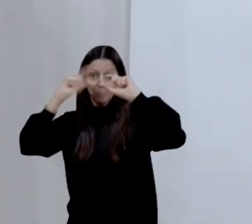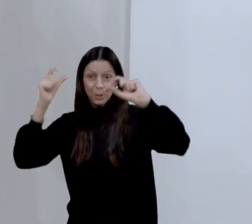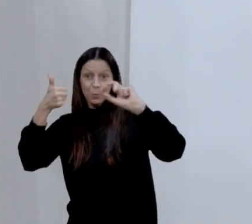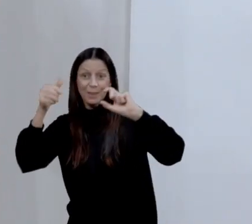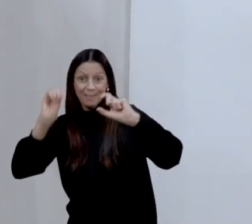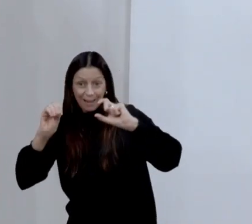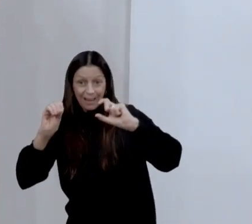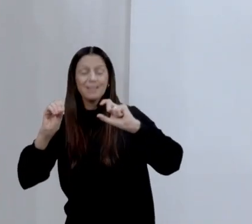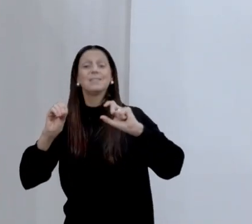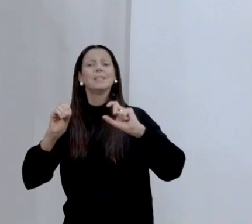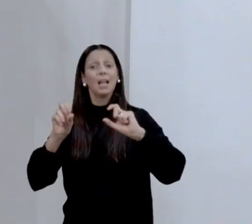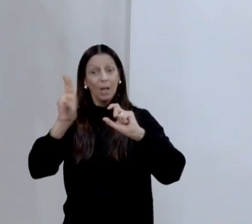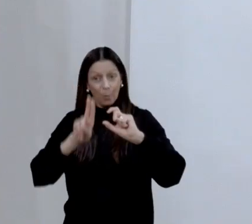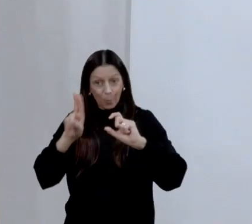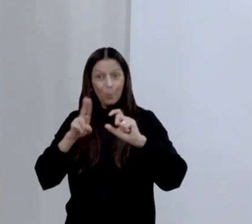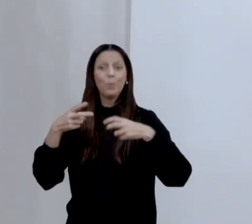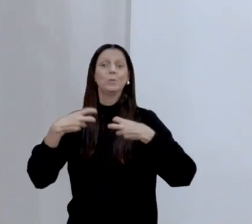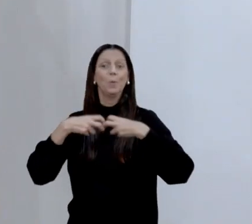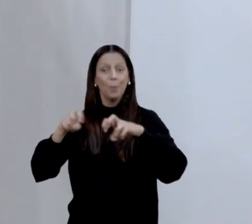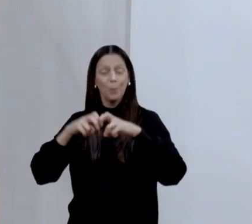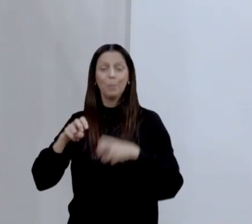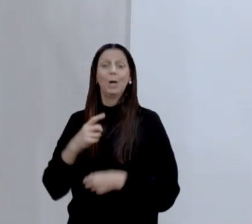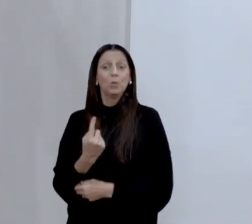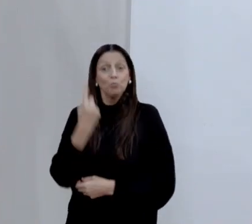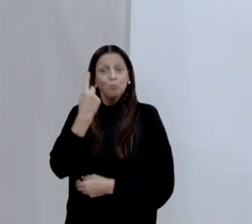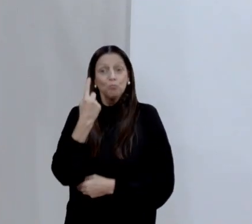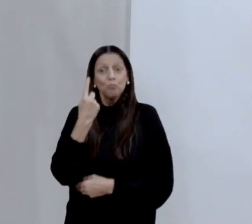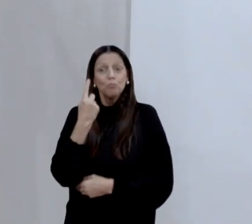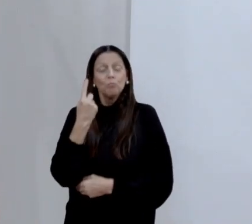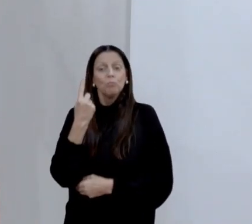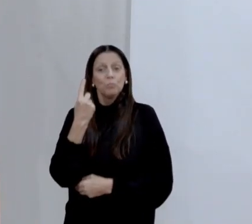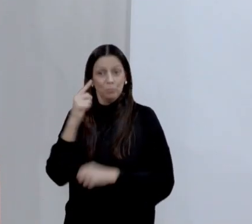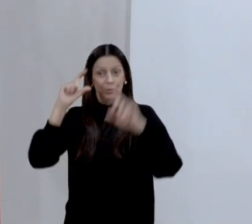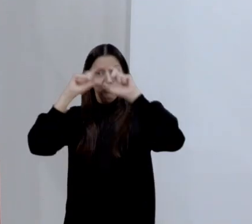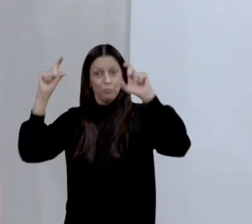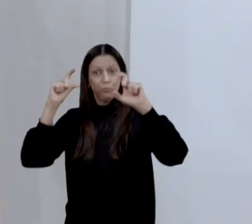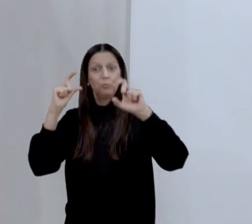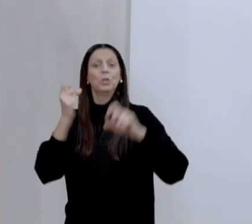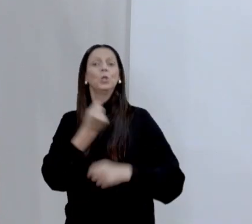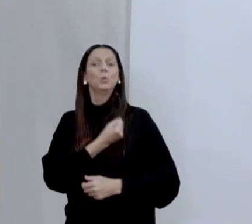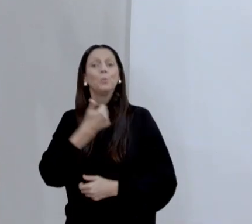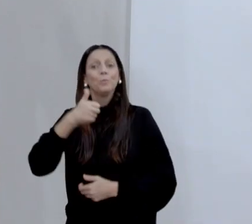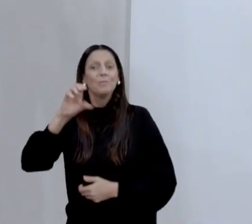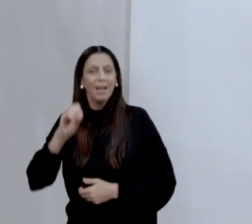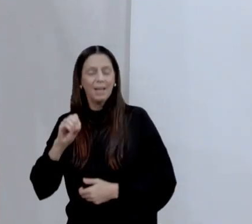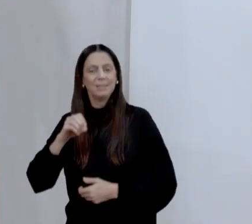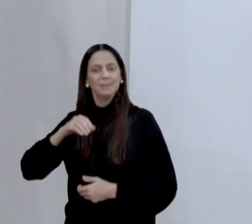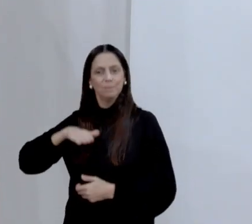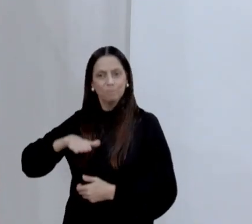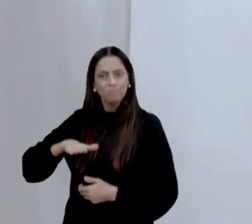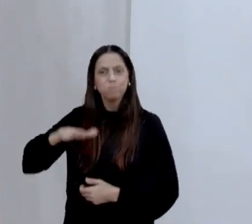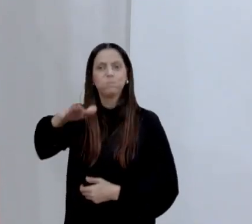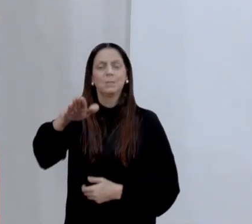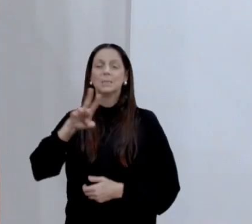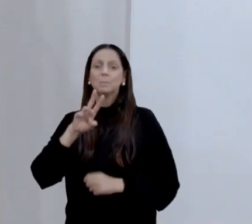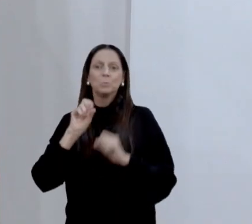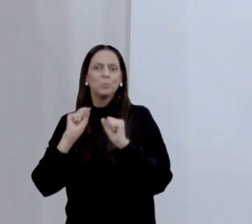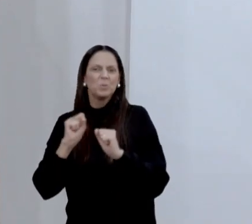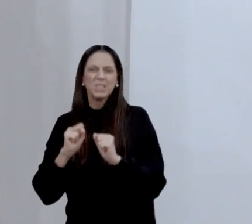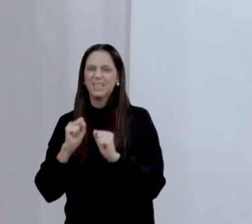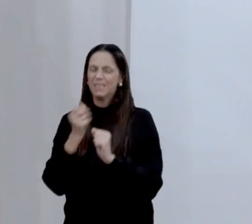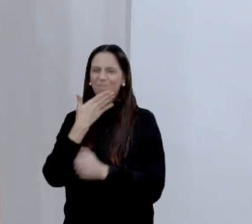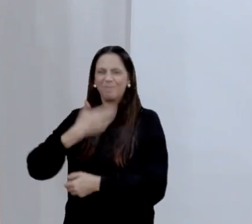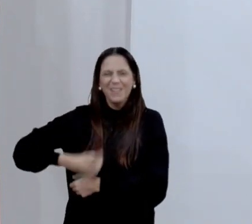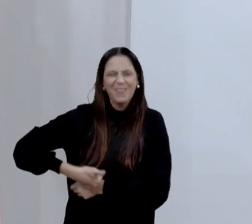Blumenau passam pela linha 10. Eu estou falando de uma única linha. Então vamos deixar a linha 10 com uma experiência de nível A de qualidade